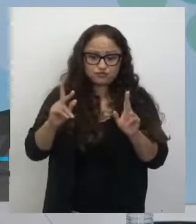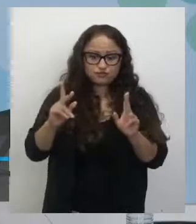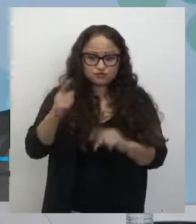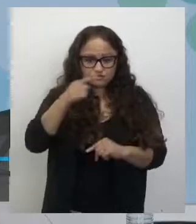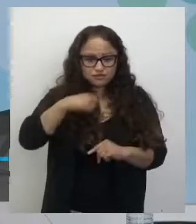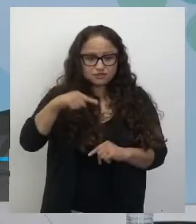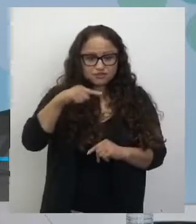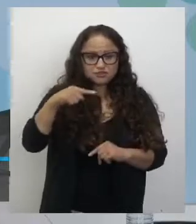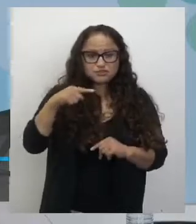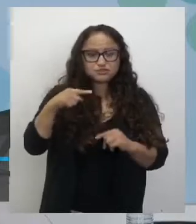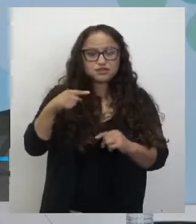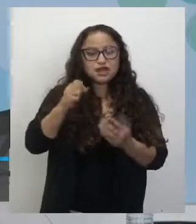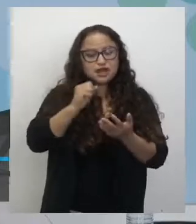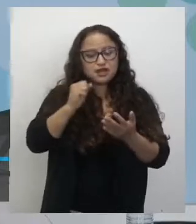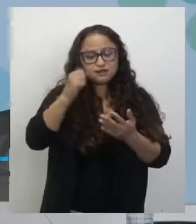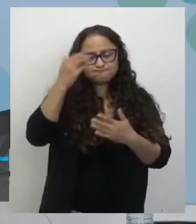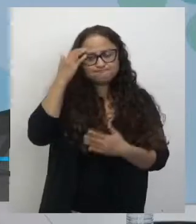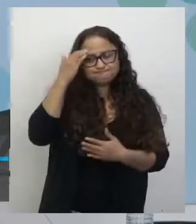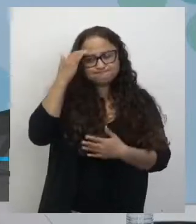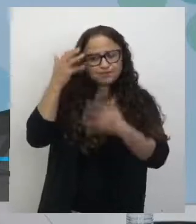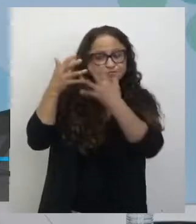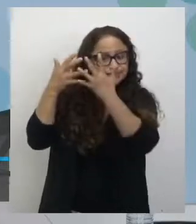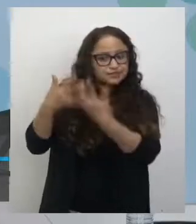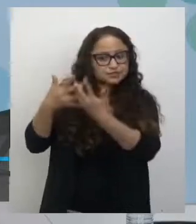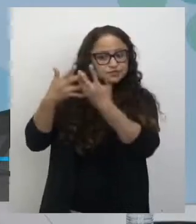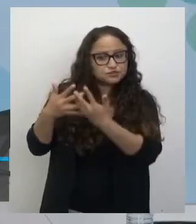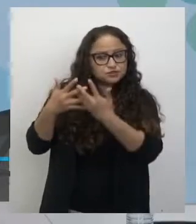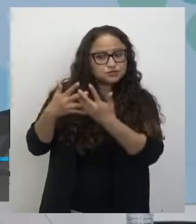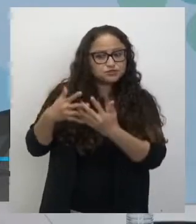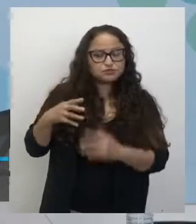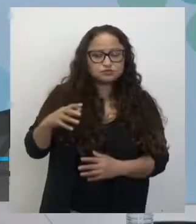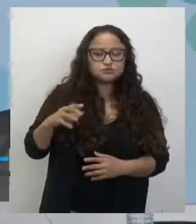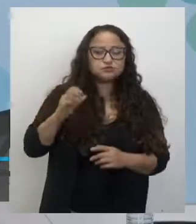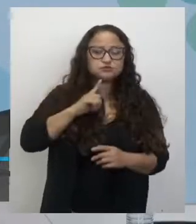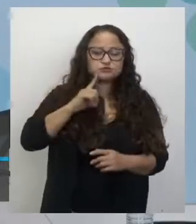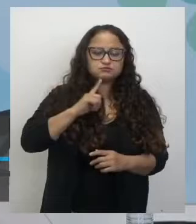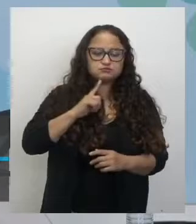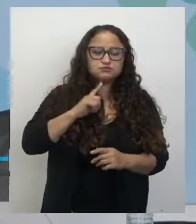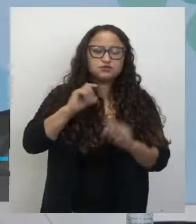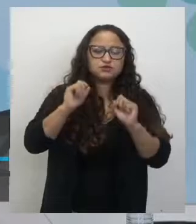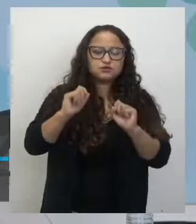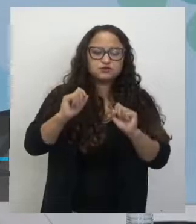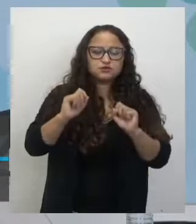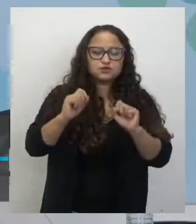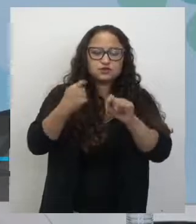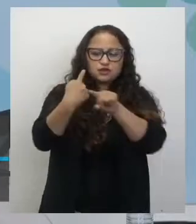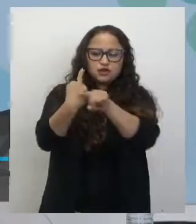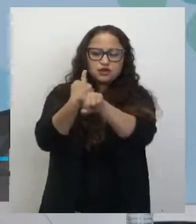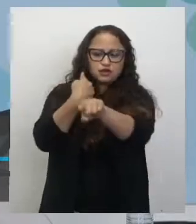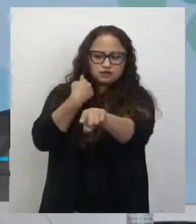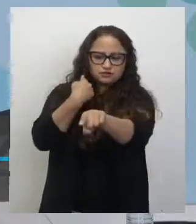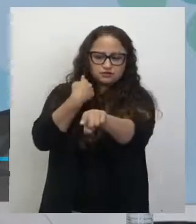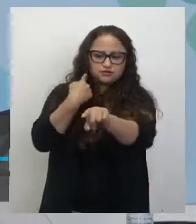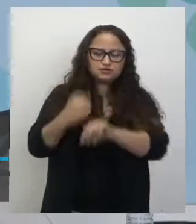importante para nós todos da área das ciências humanas se chama alteridade. E eu volto com a palavra